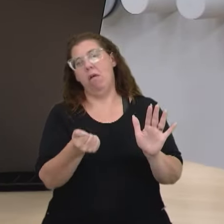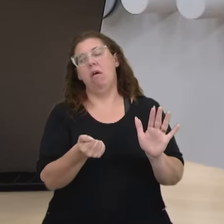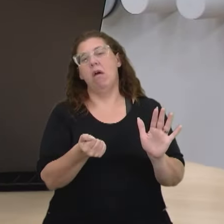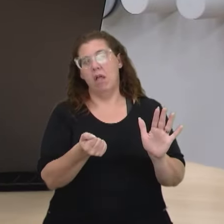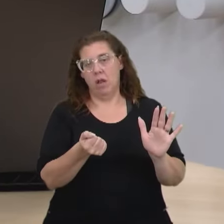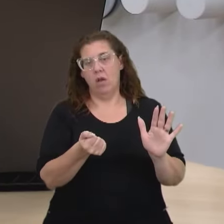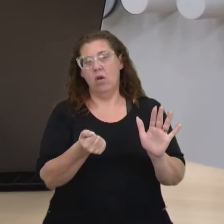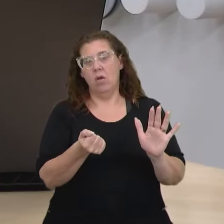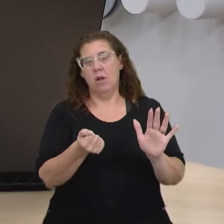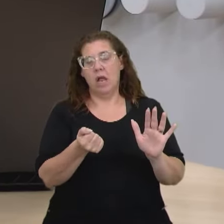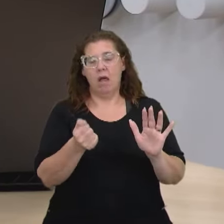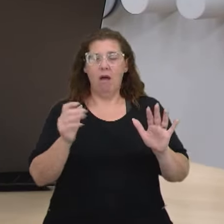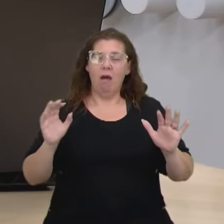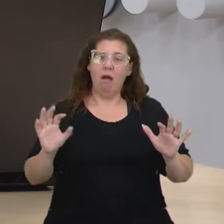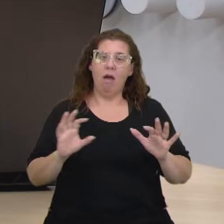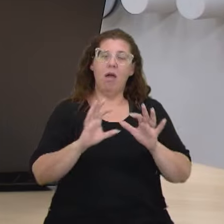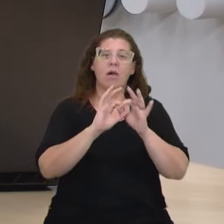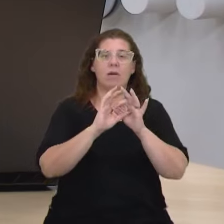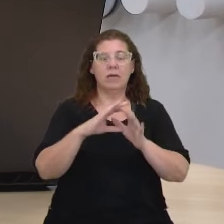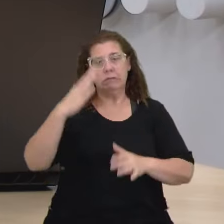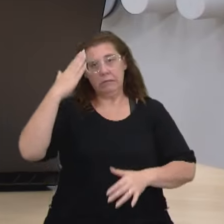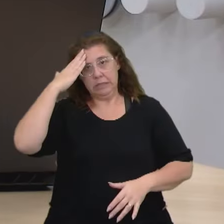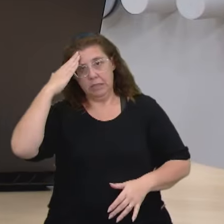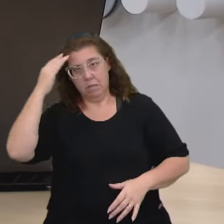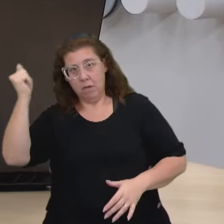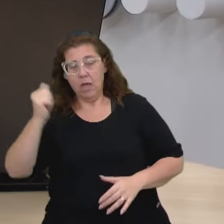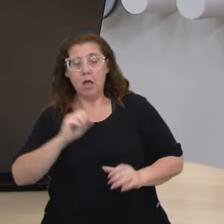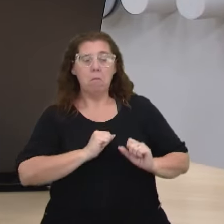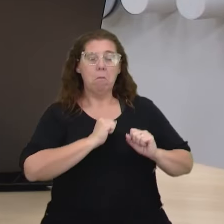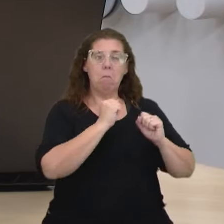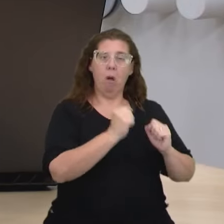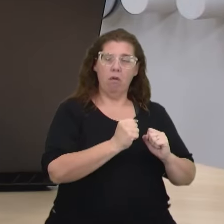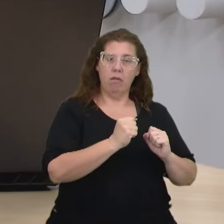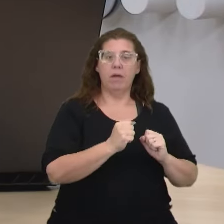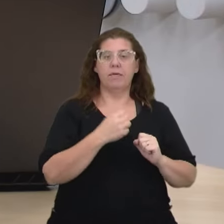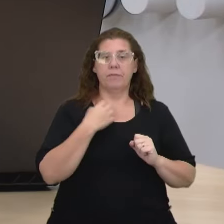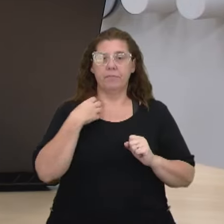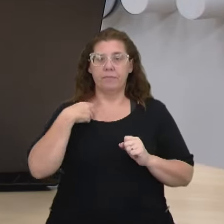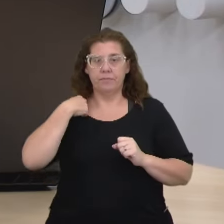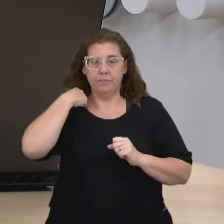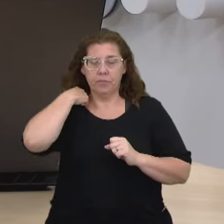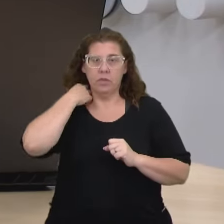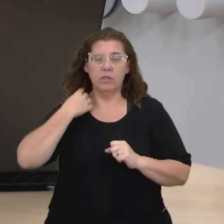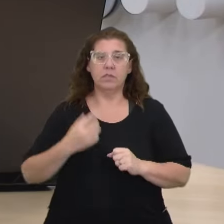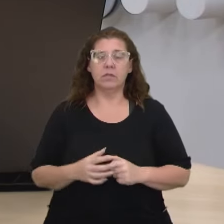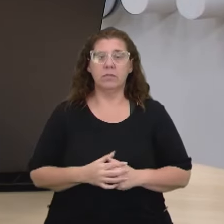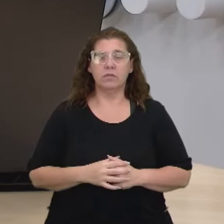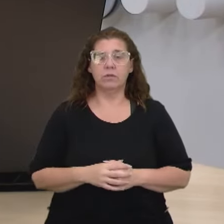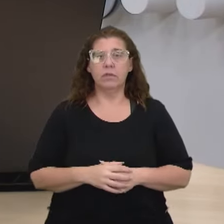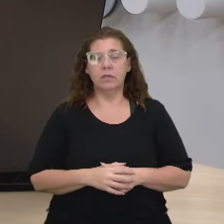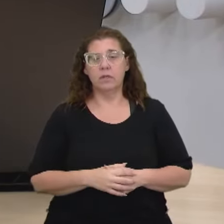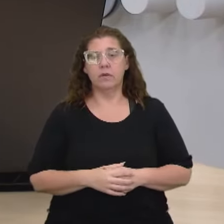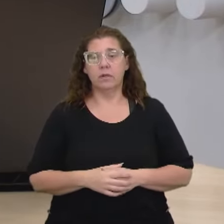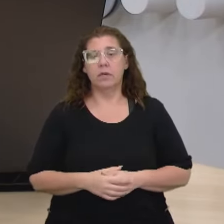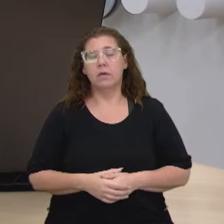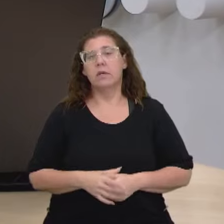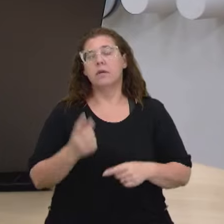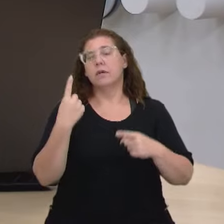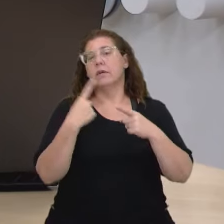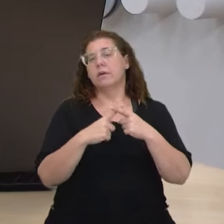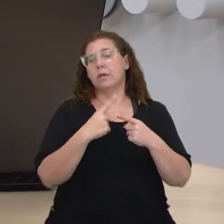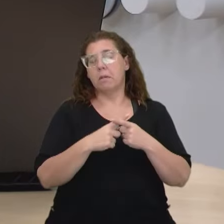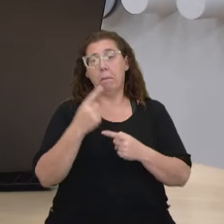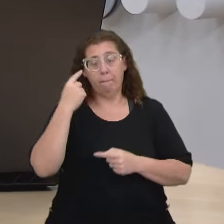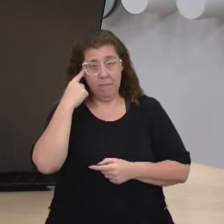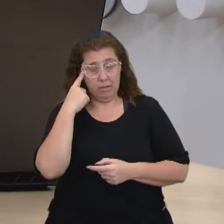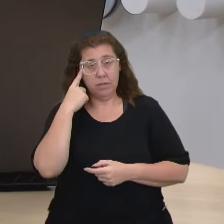a relação íntima entre saber e poder do que a proposta do panóptico, do Jeremy Bentham. Por quê? Porque